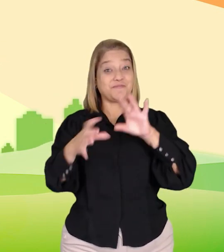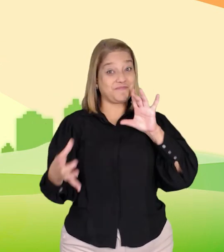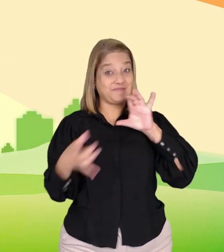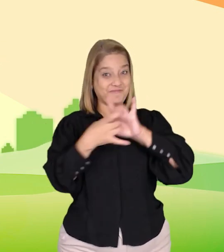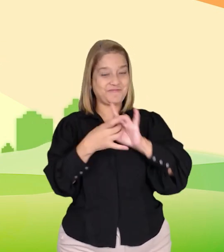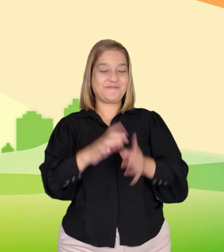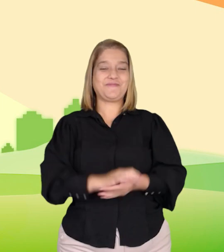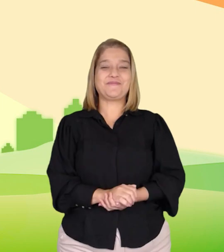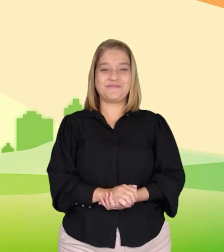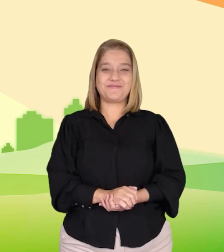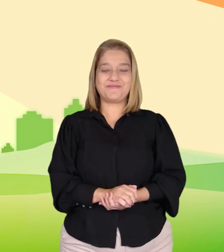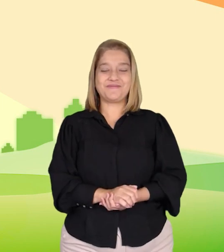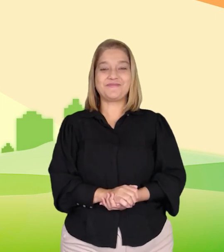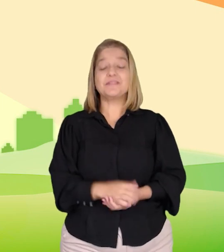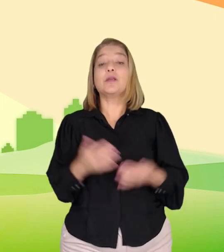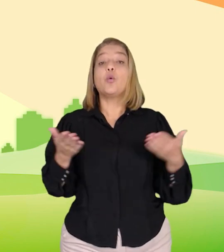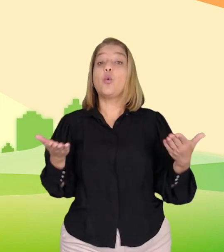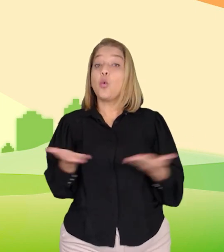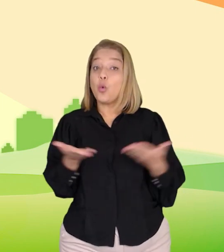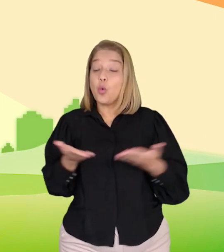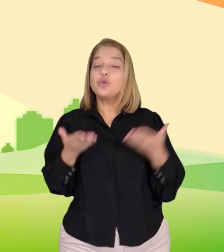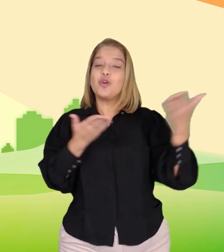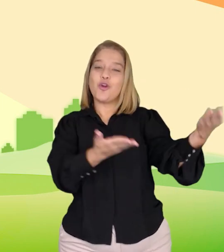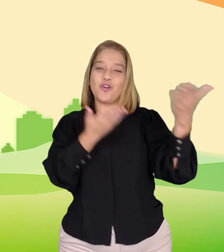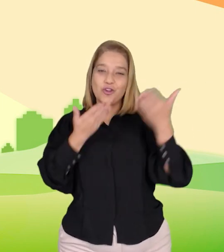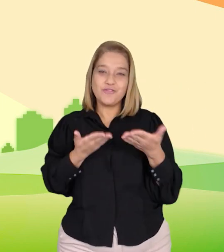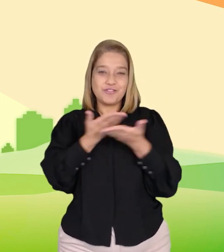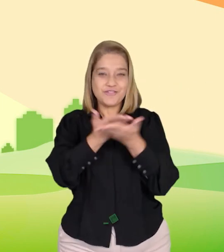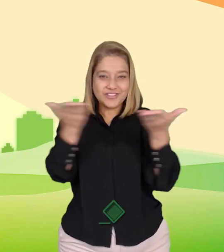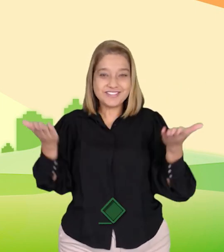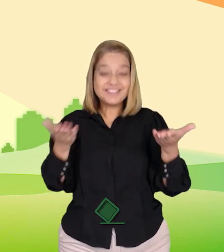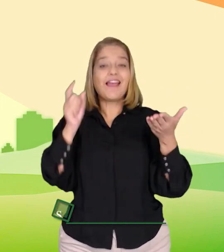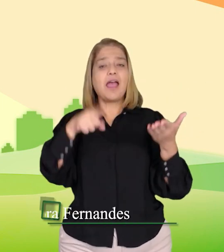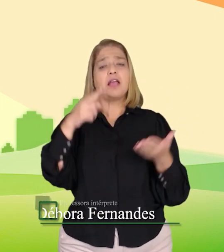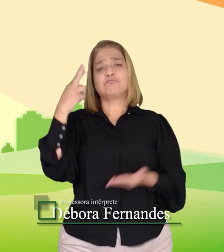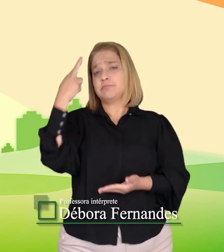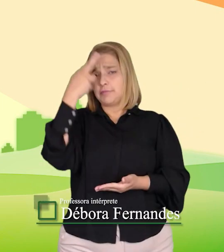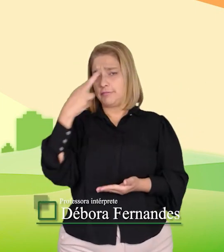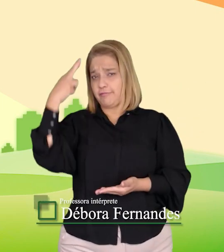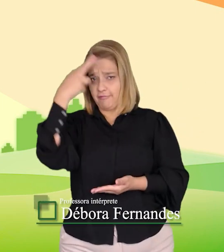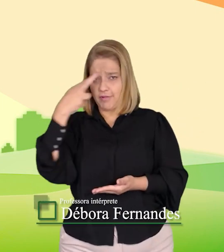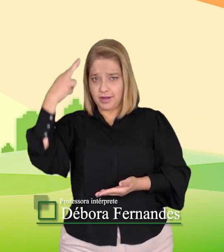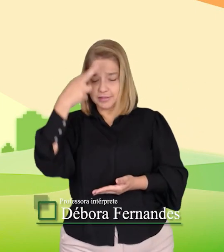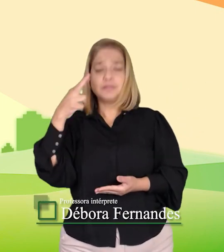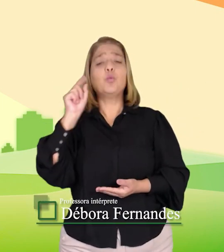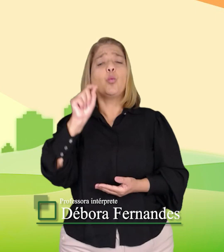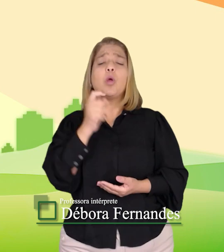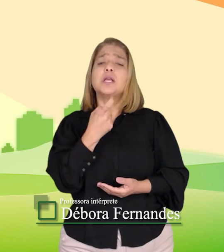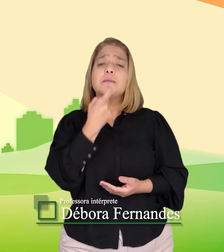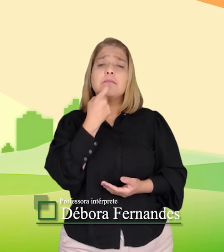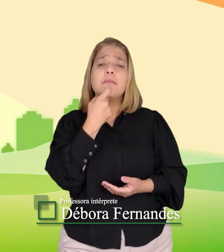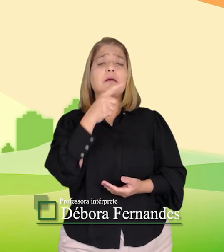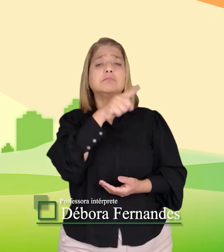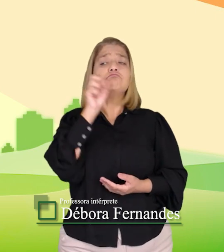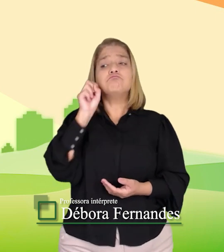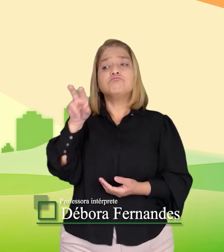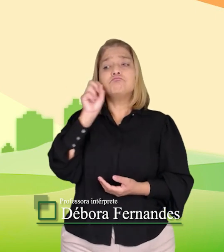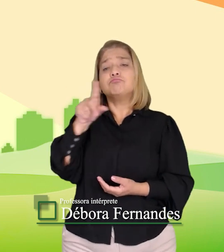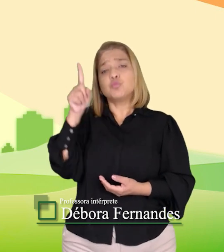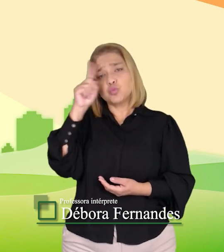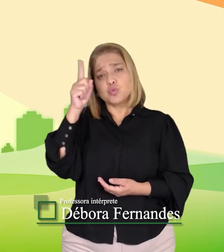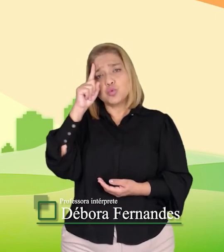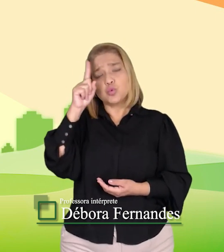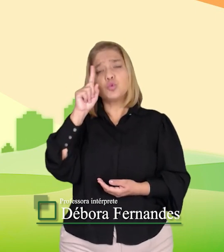Núcleo Educação Conectada. Hoje a gente te convida a fazer uma reflexão.